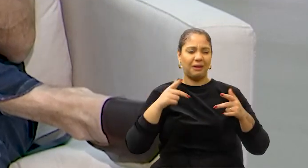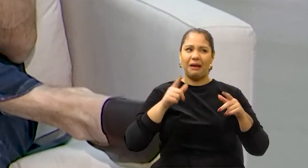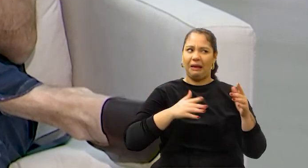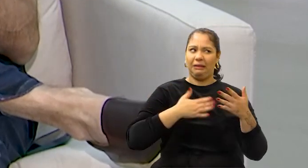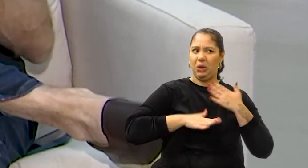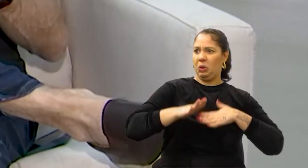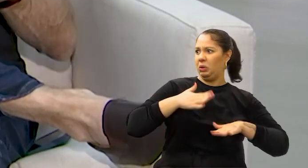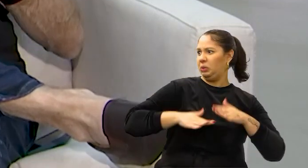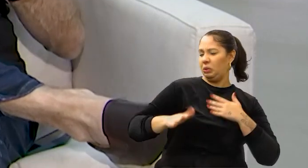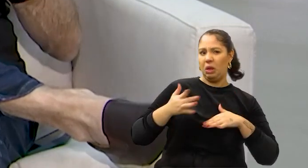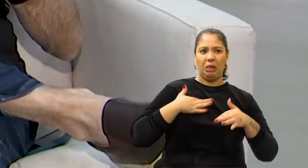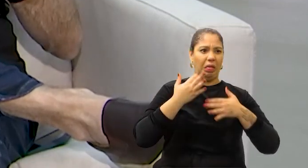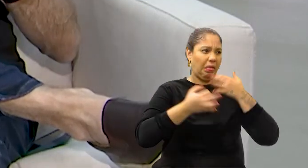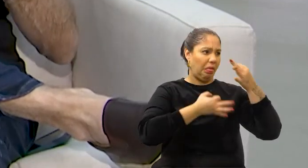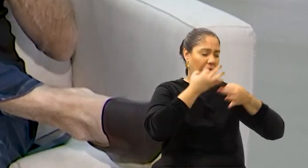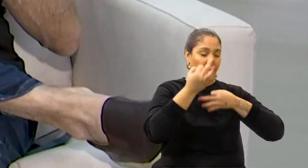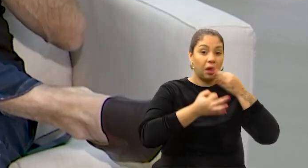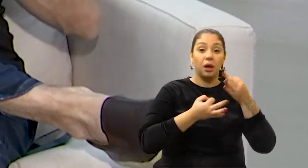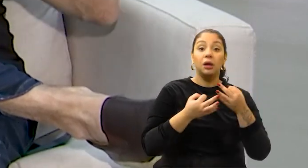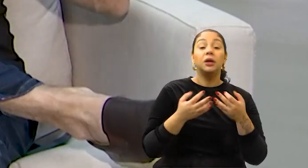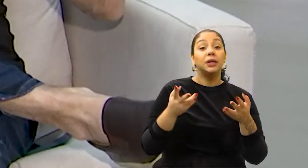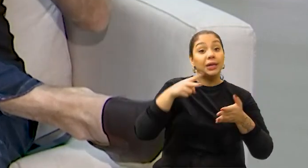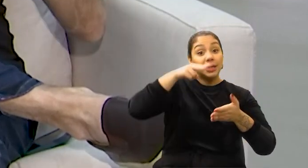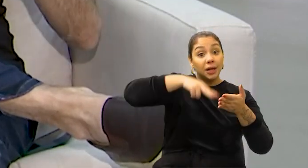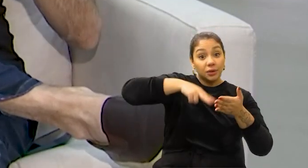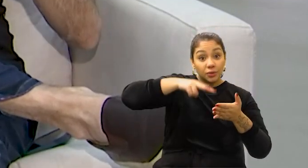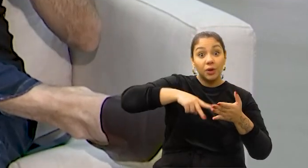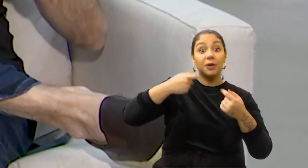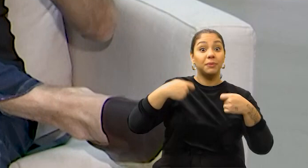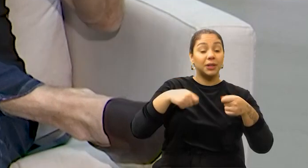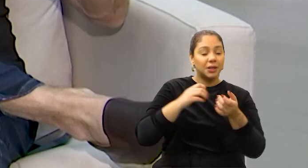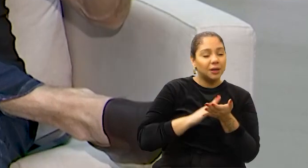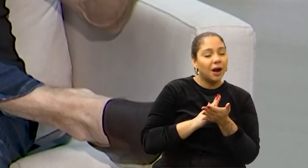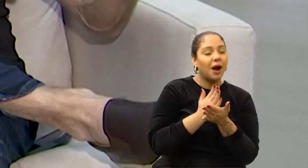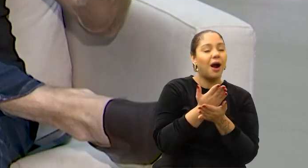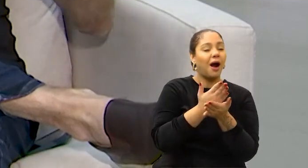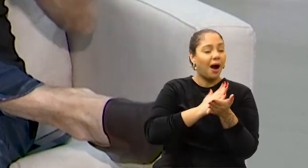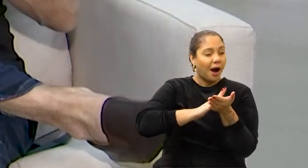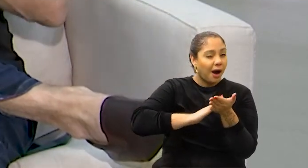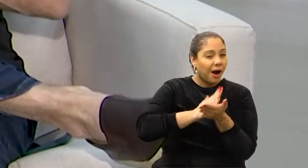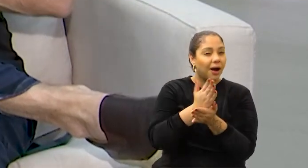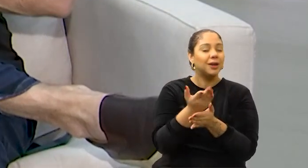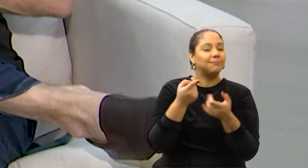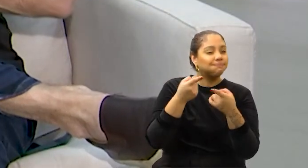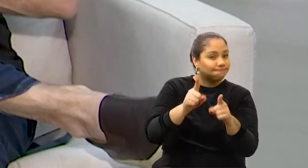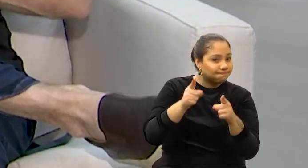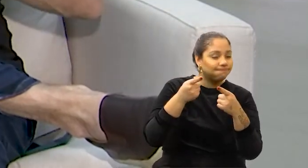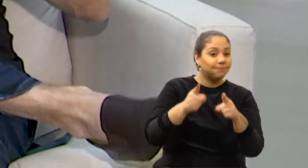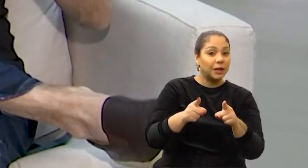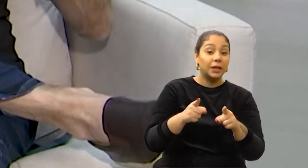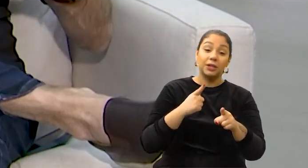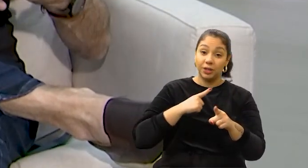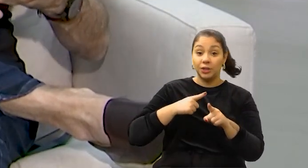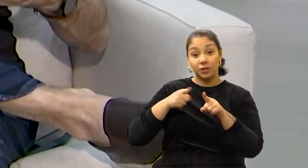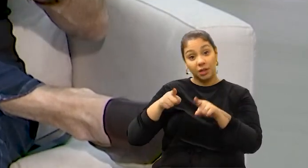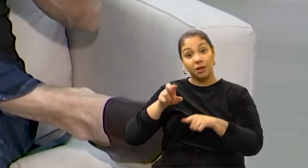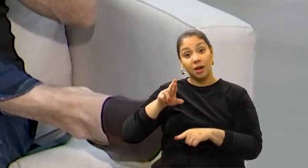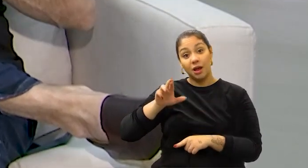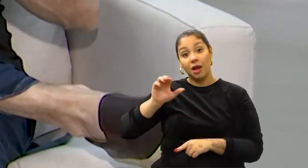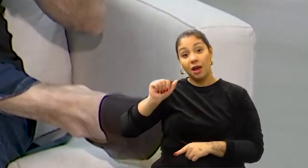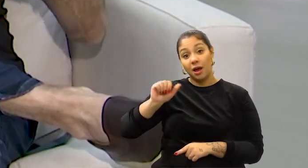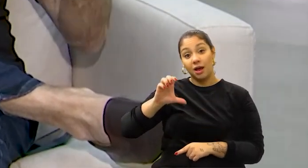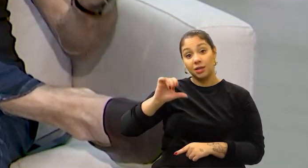compromisso de que a literatura ela tem o incômodo e tem que trazer várias visões tinha Racionais mas tinha Camões então da mesma maneira